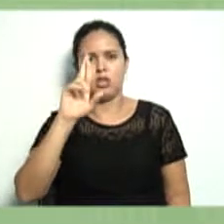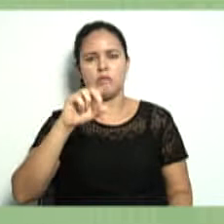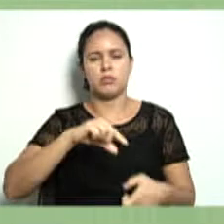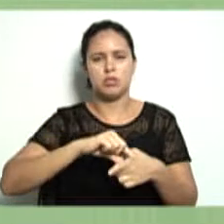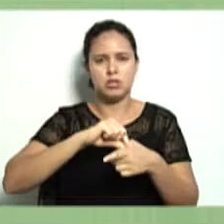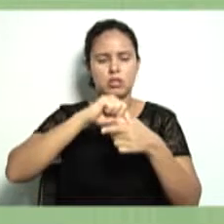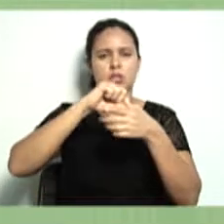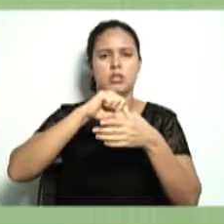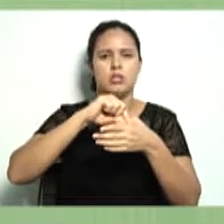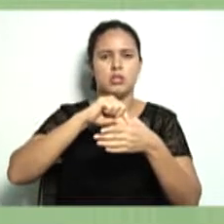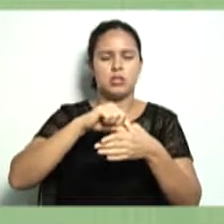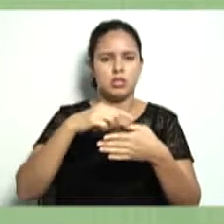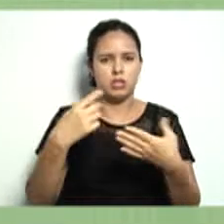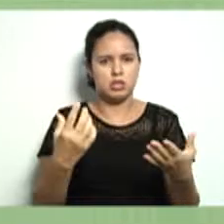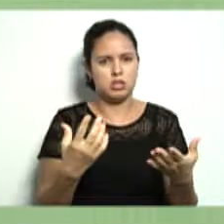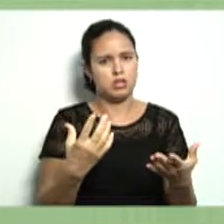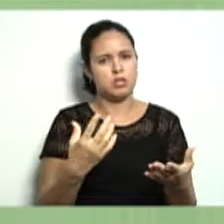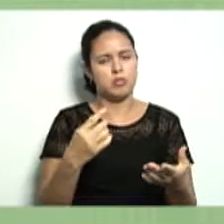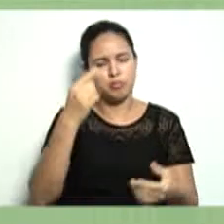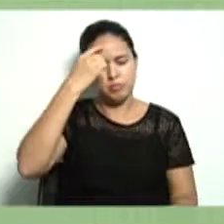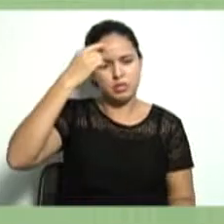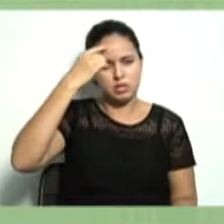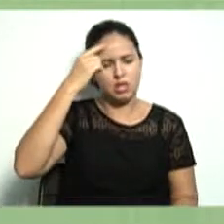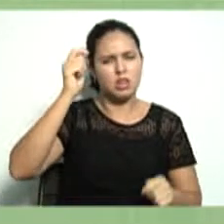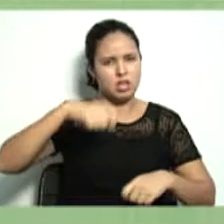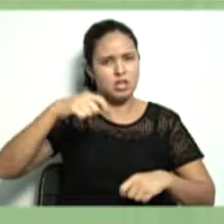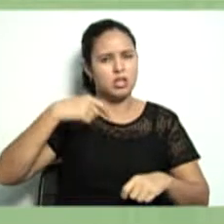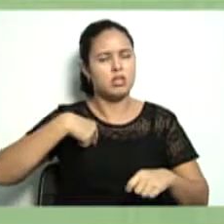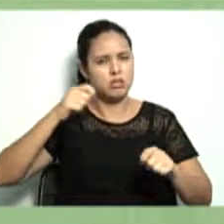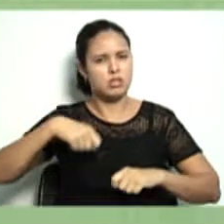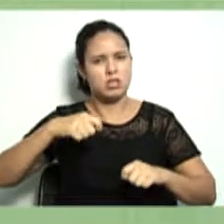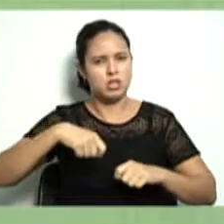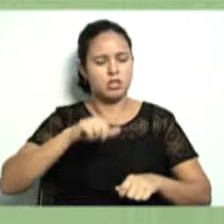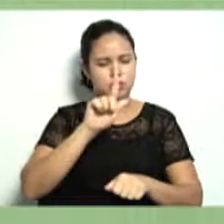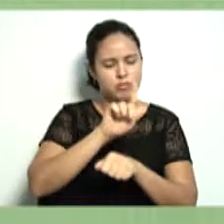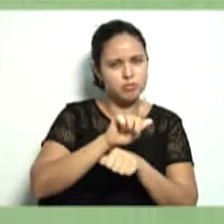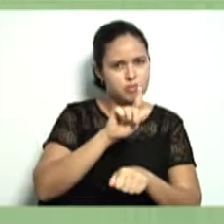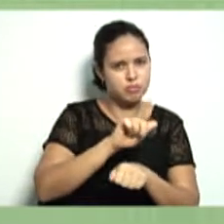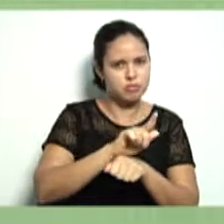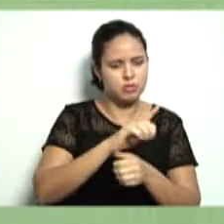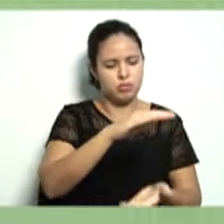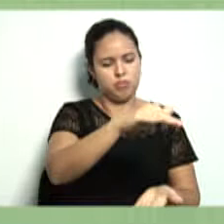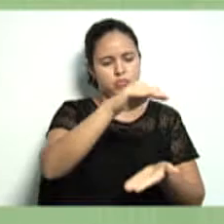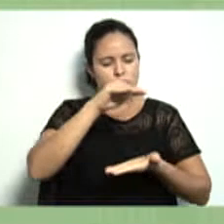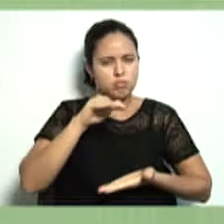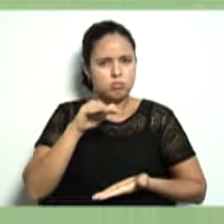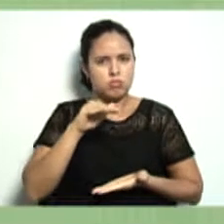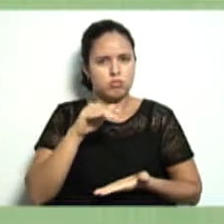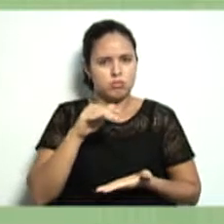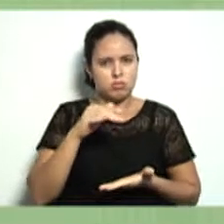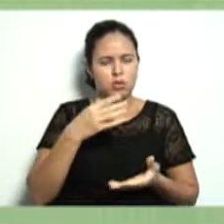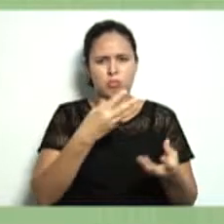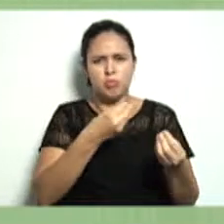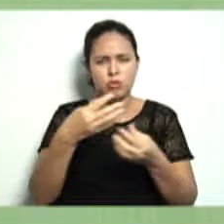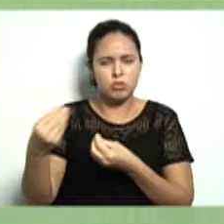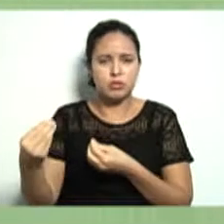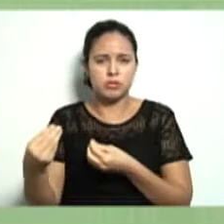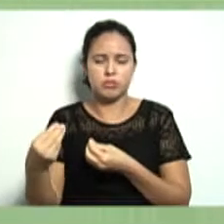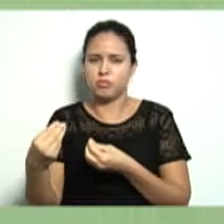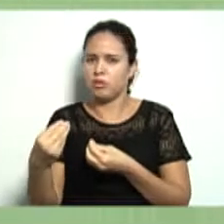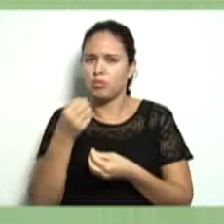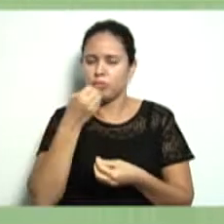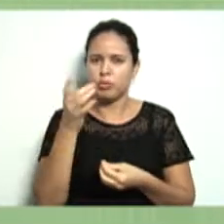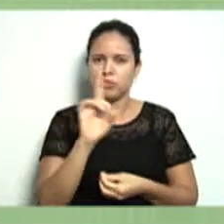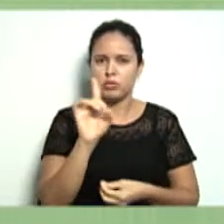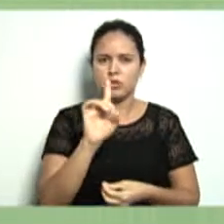Só que tem uma hora que vai ter uma montanha de coisas para fazer. E isso não é o ideal. As coisas na cooperativa têm que funcionar